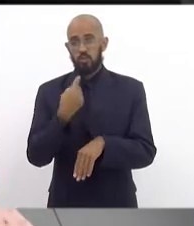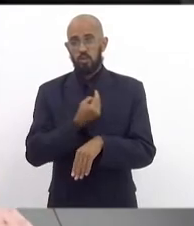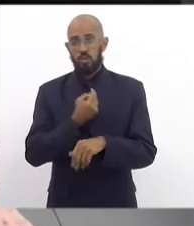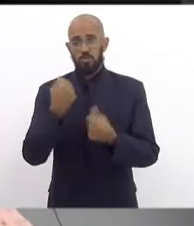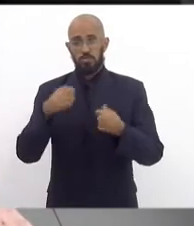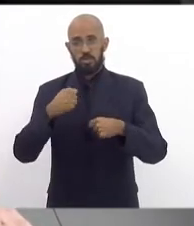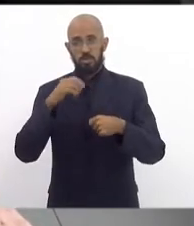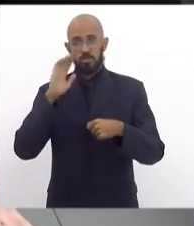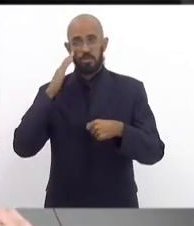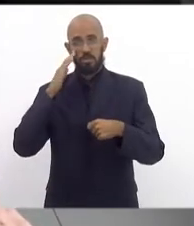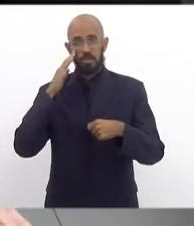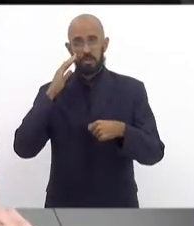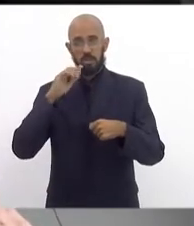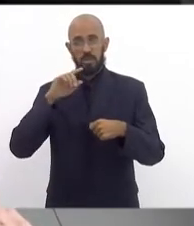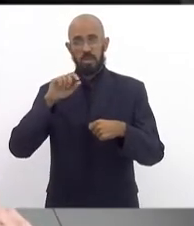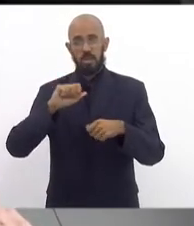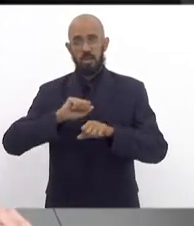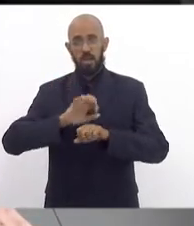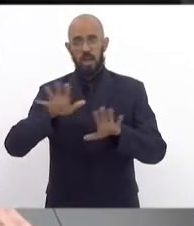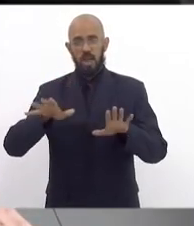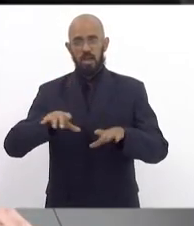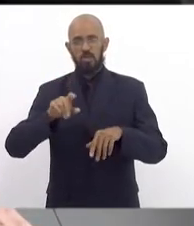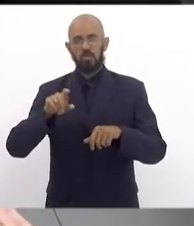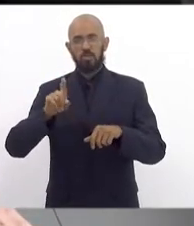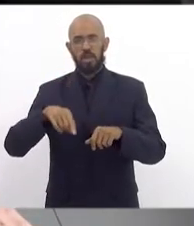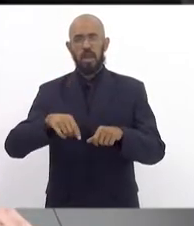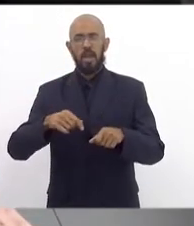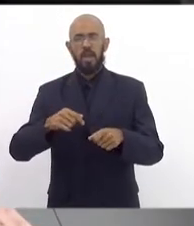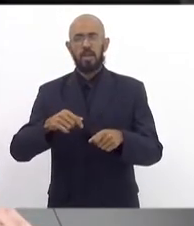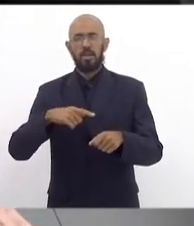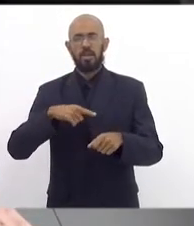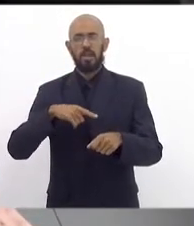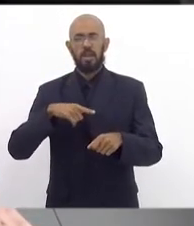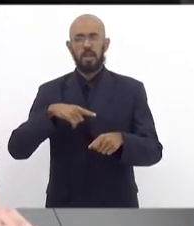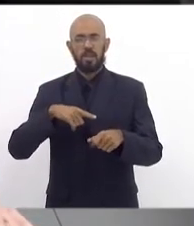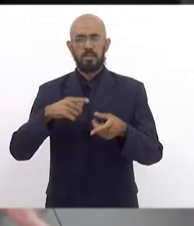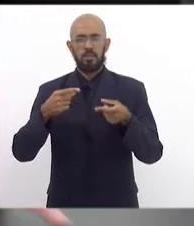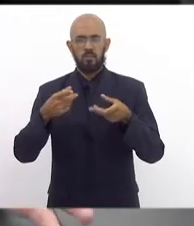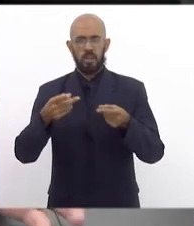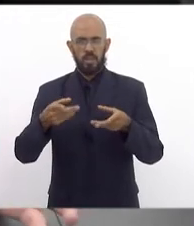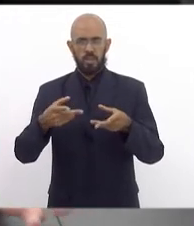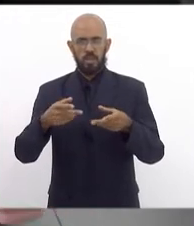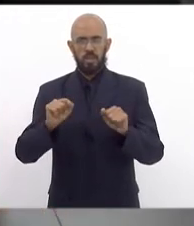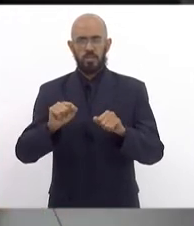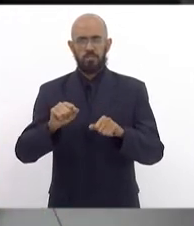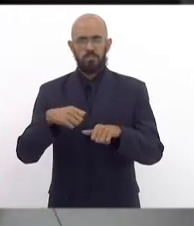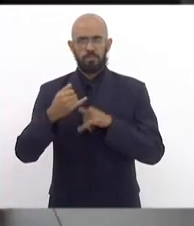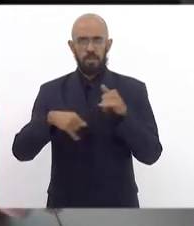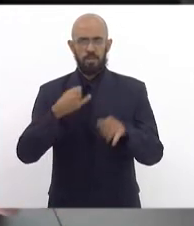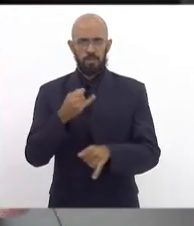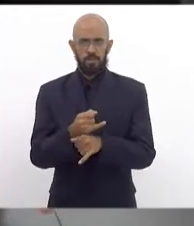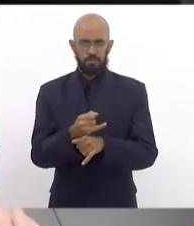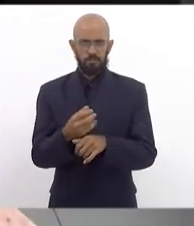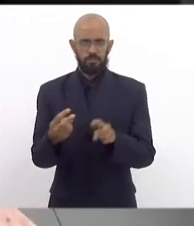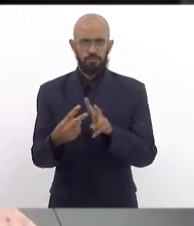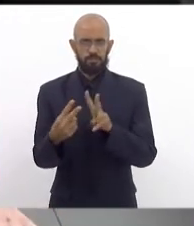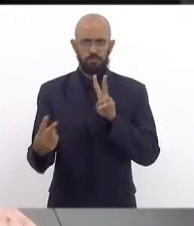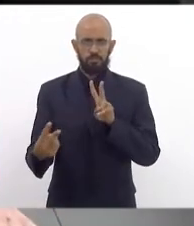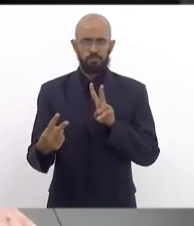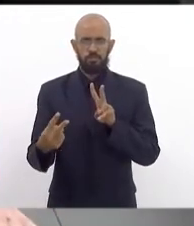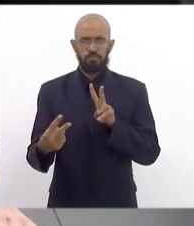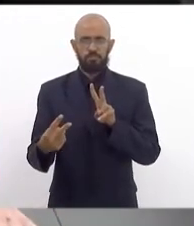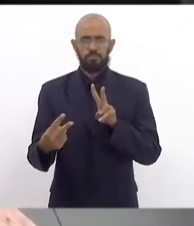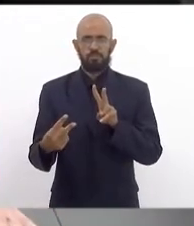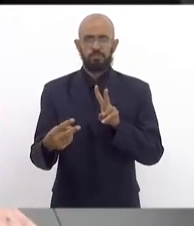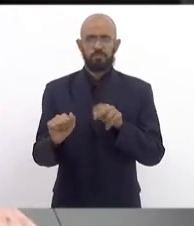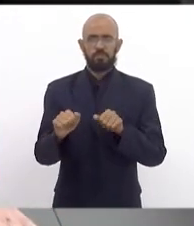tenho números mas deve ser uma parcela significativa das vendas das empresas à venda por e comece a venda remota é